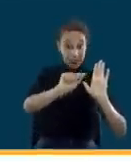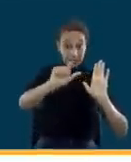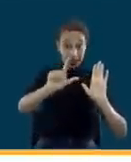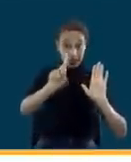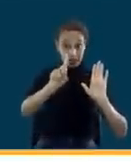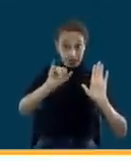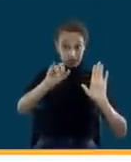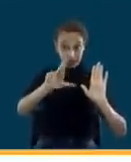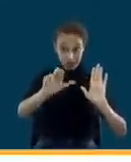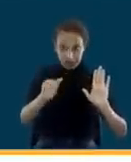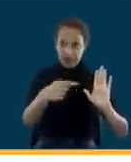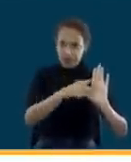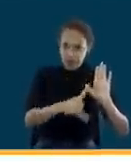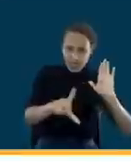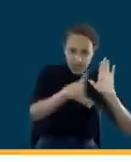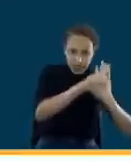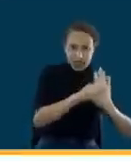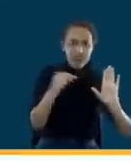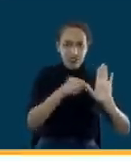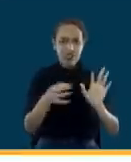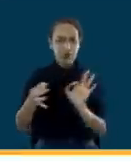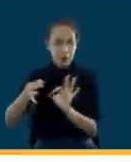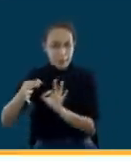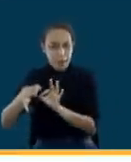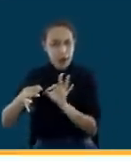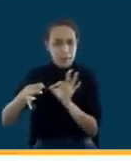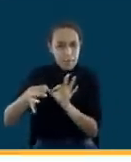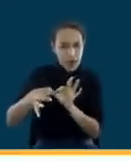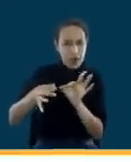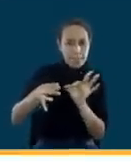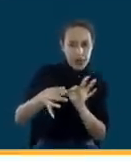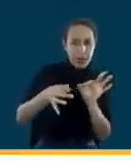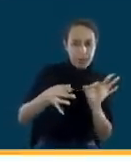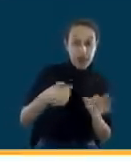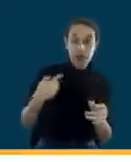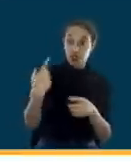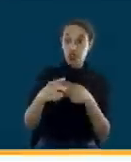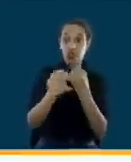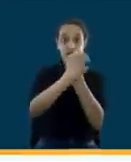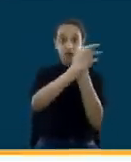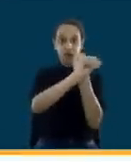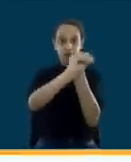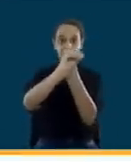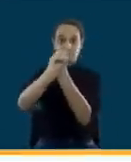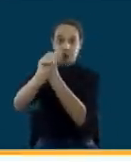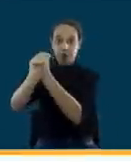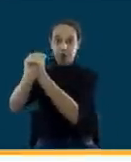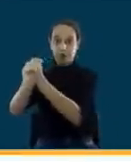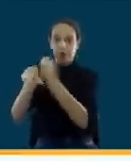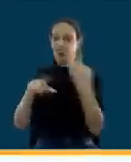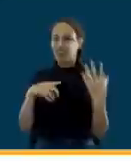refazendo a cada nova webconferência, né? Nós chegamos a ter encontros aí de